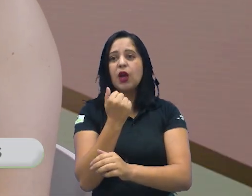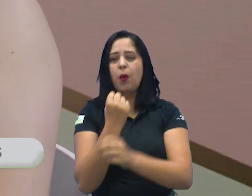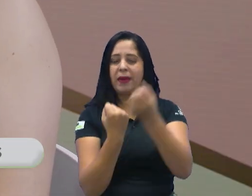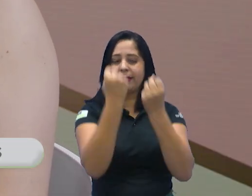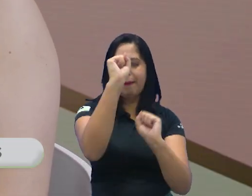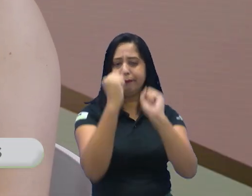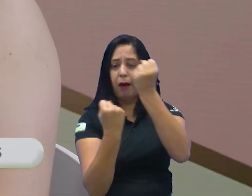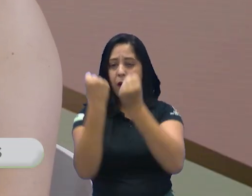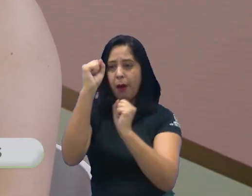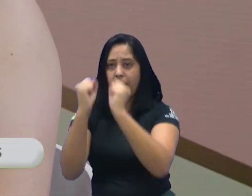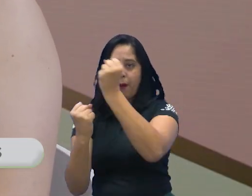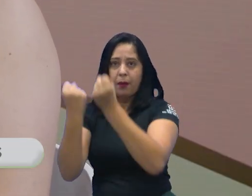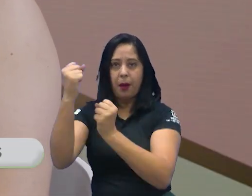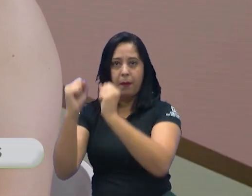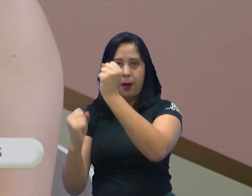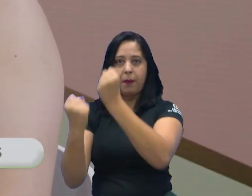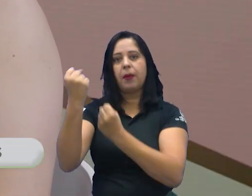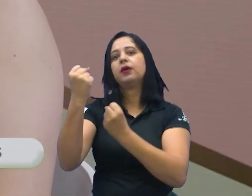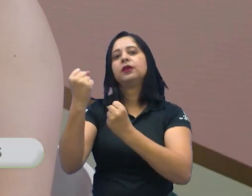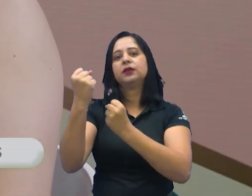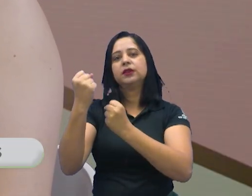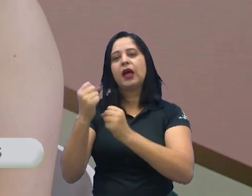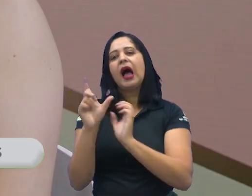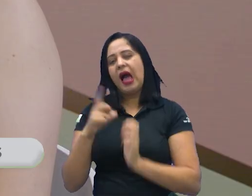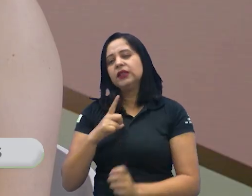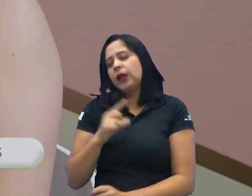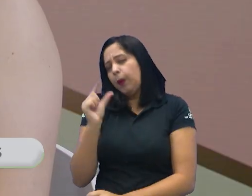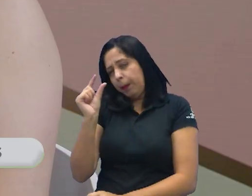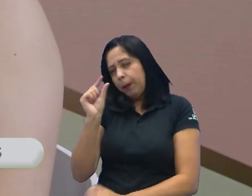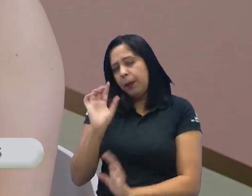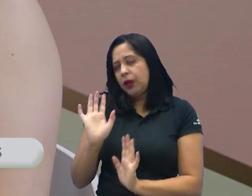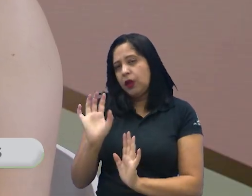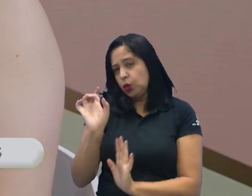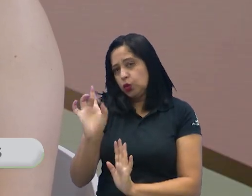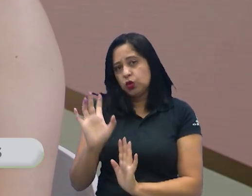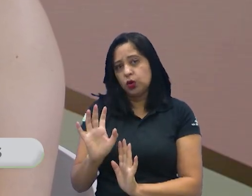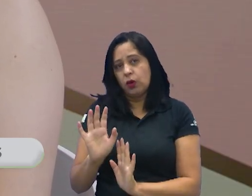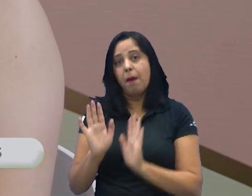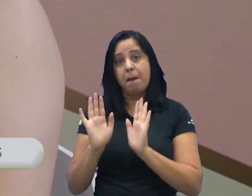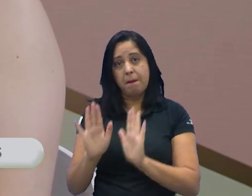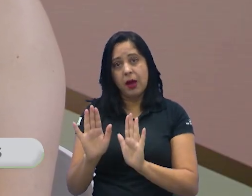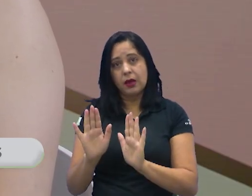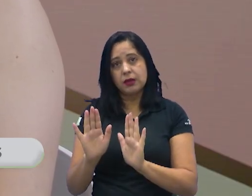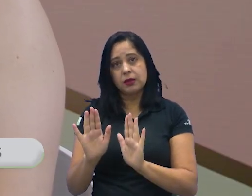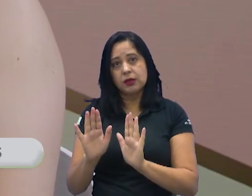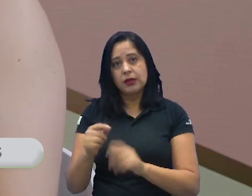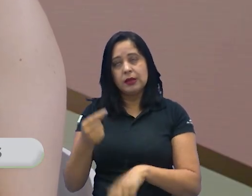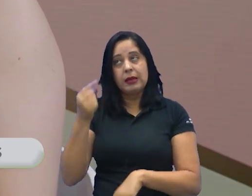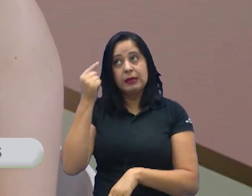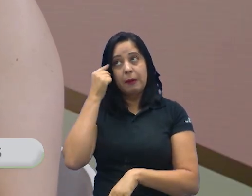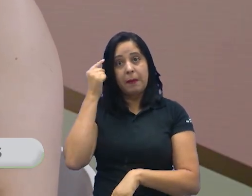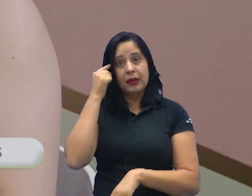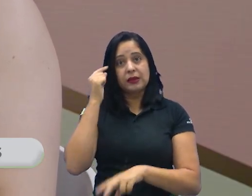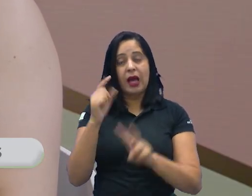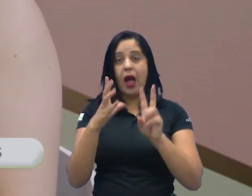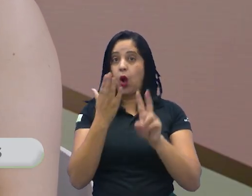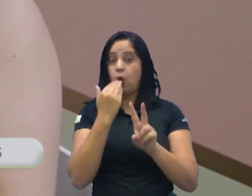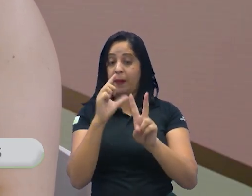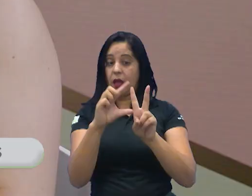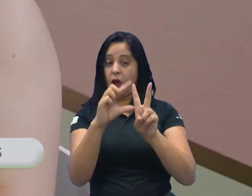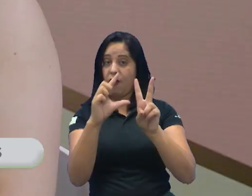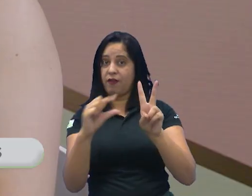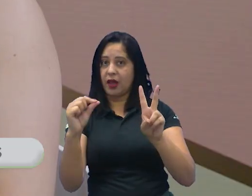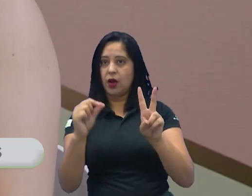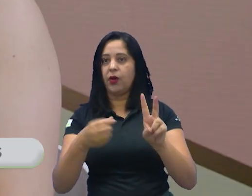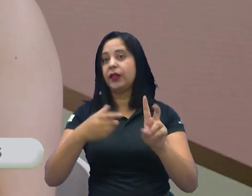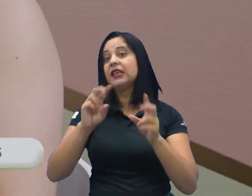de gordura boa que você consome, que vai ter um pouquinho de gordura saturada. Mas se a gente for pensar na alimentação vegana, a gente está falando de